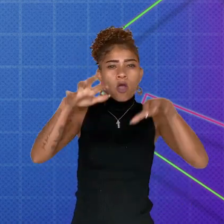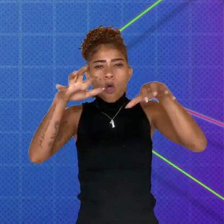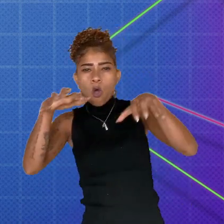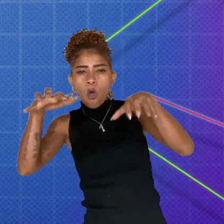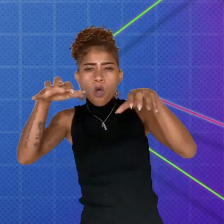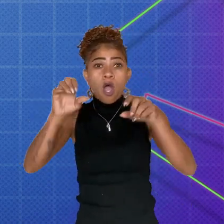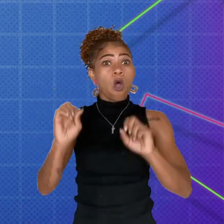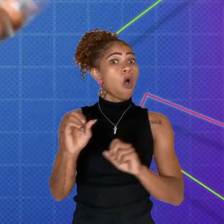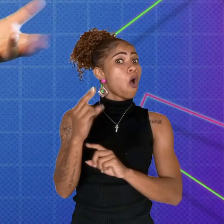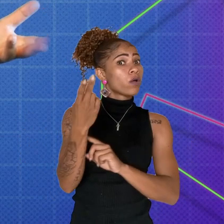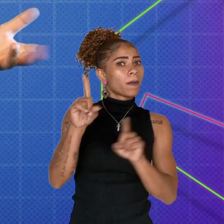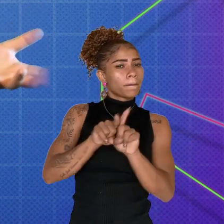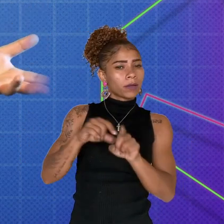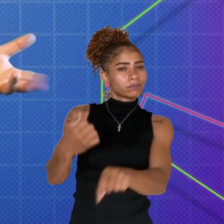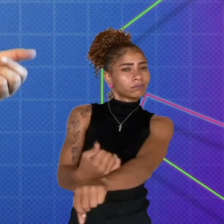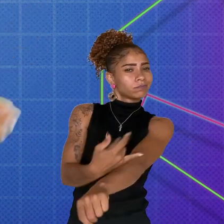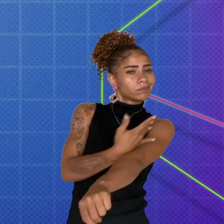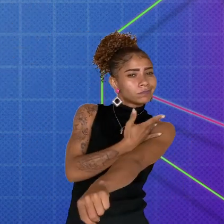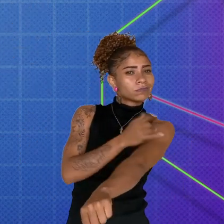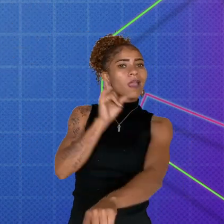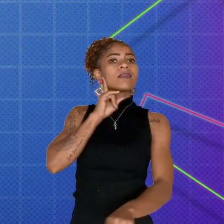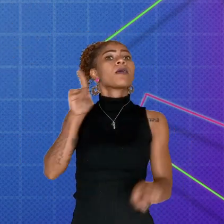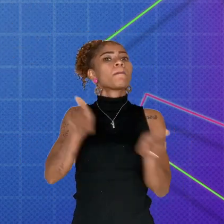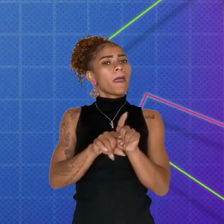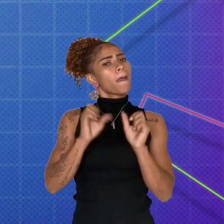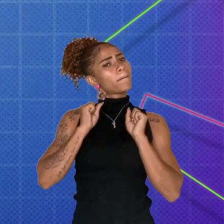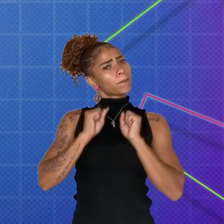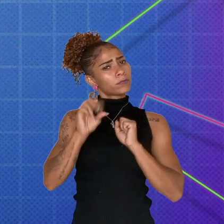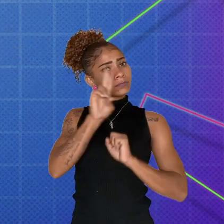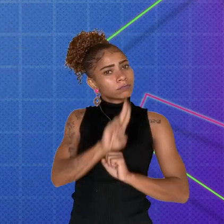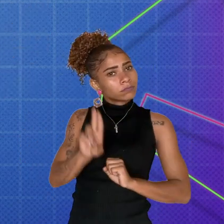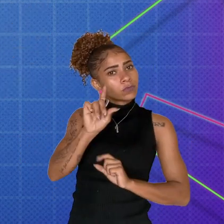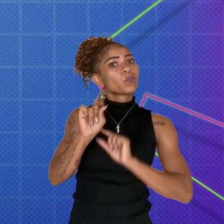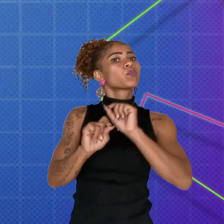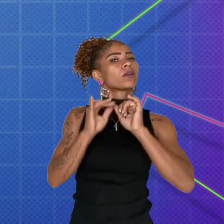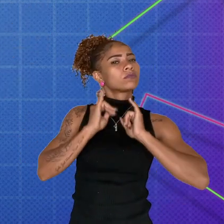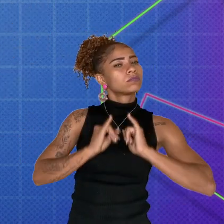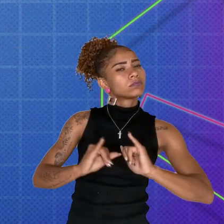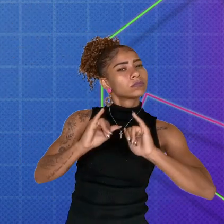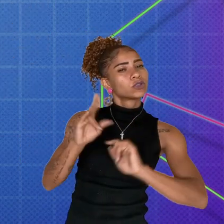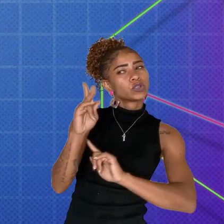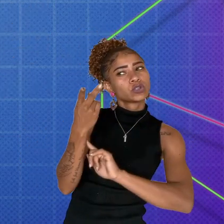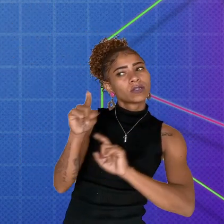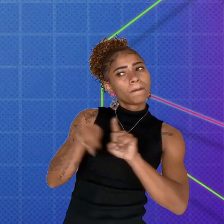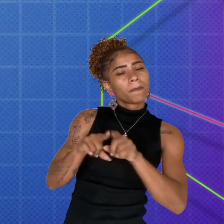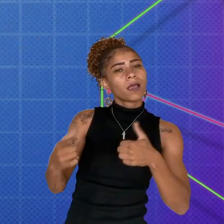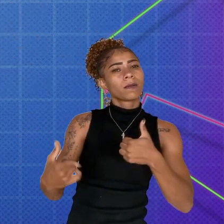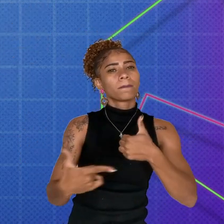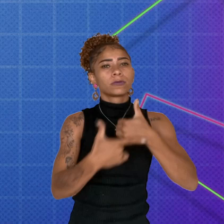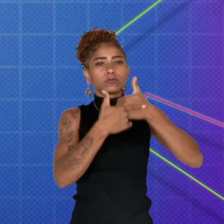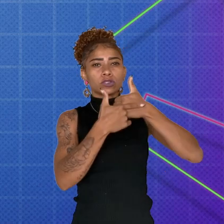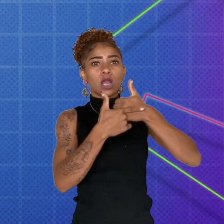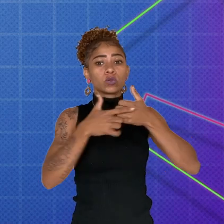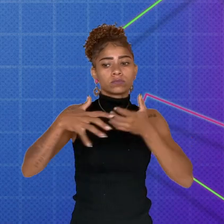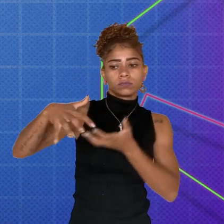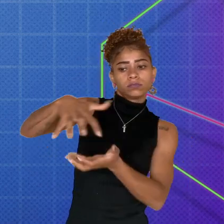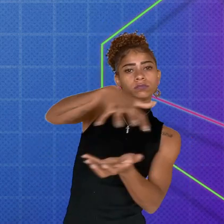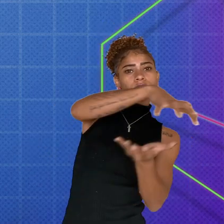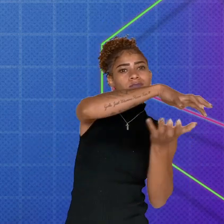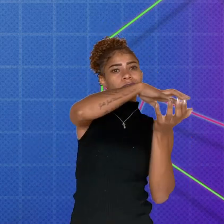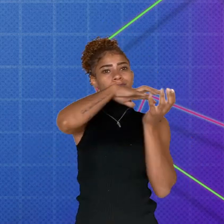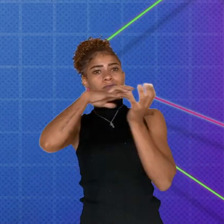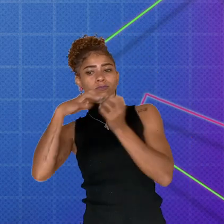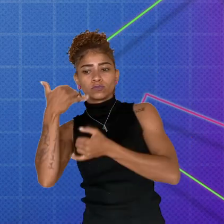tensas, assustadoras ou emocionantes. Eles também podem ser utilizados para transmitir a história e o personagem de um mundo no jogo.